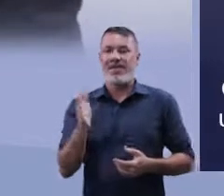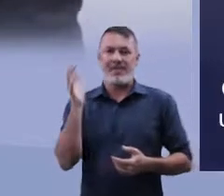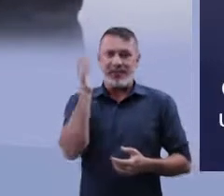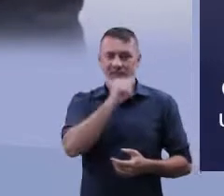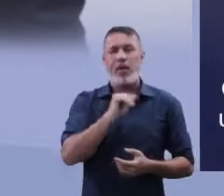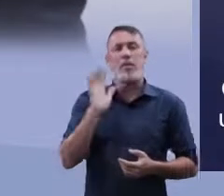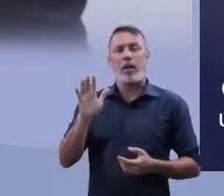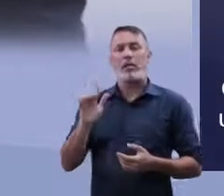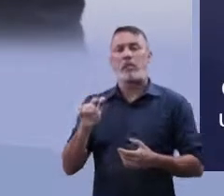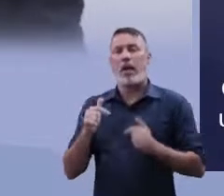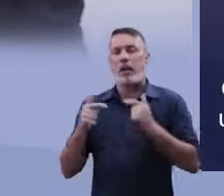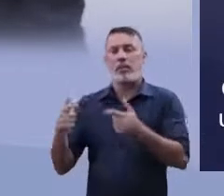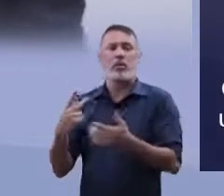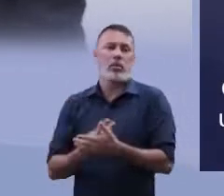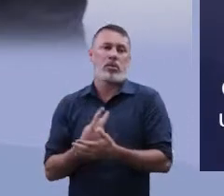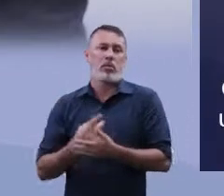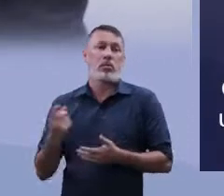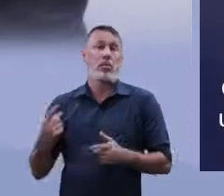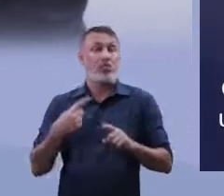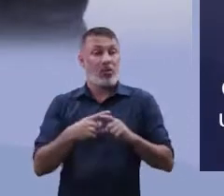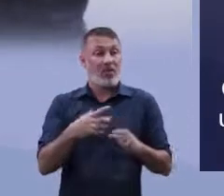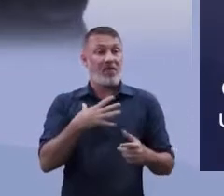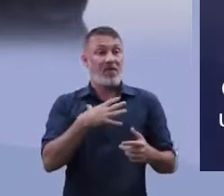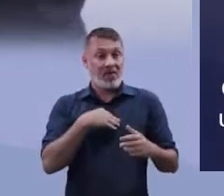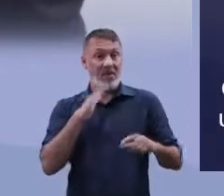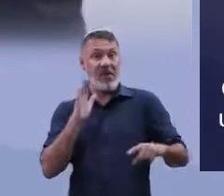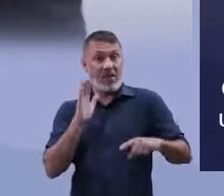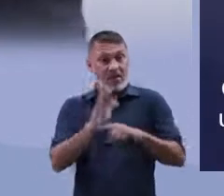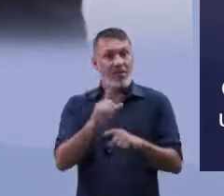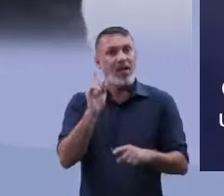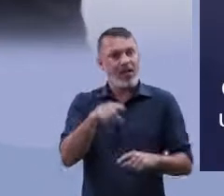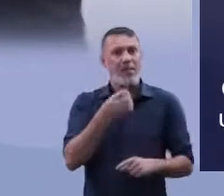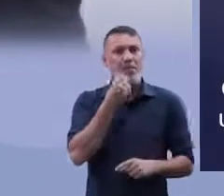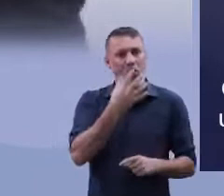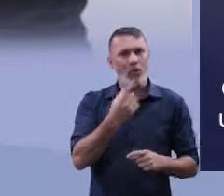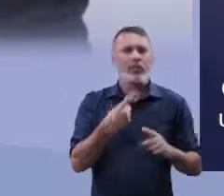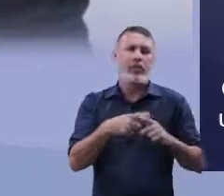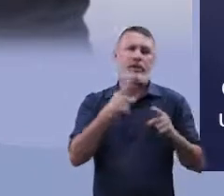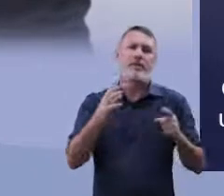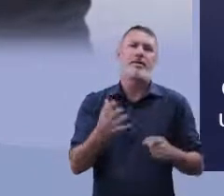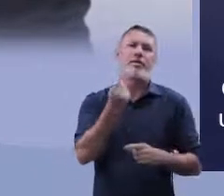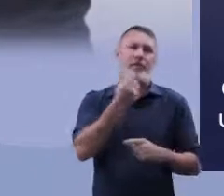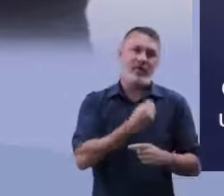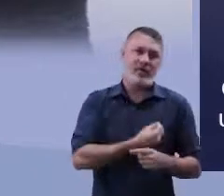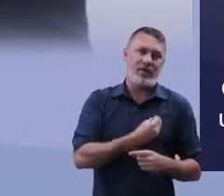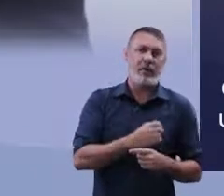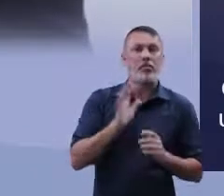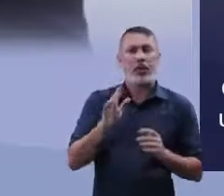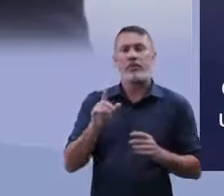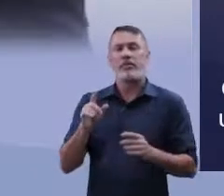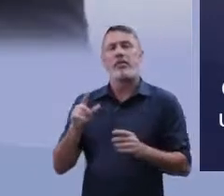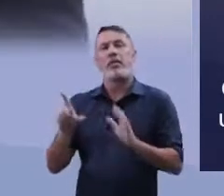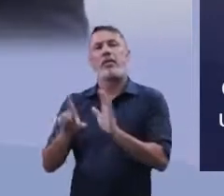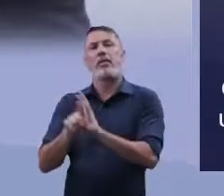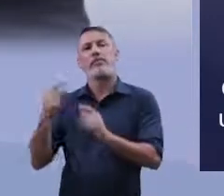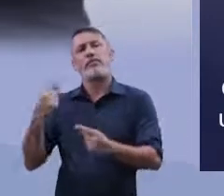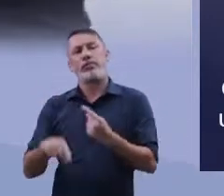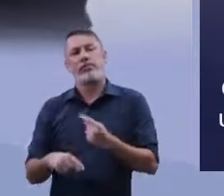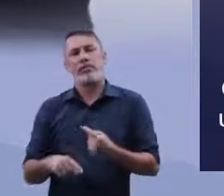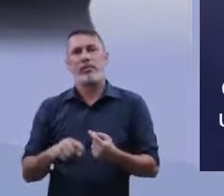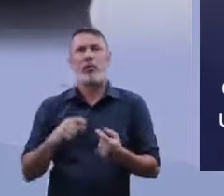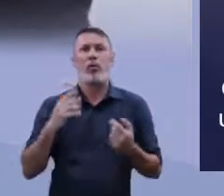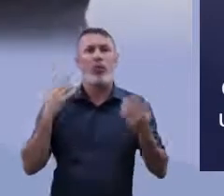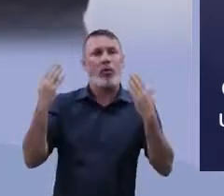ação é má, por mais que tenha uma consequência boa. Porque nós não podemos levar isso a uma máxima universal, porque alguém vai